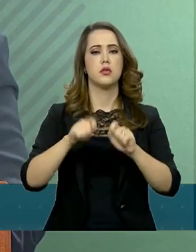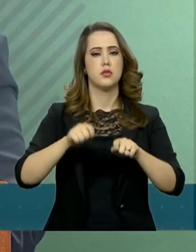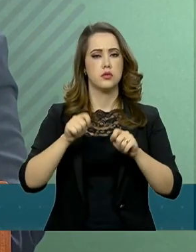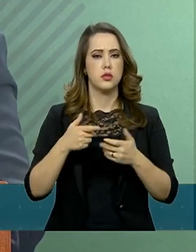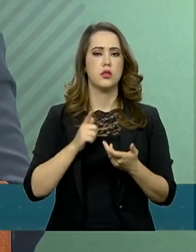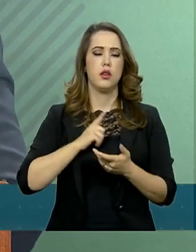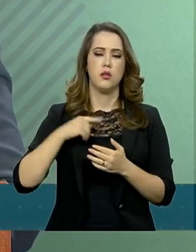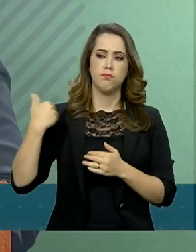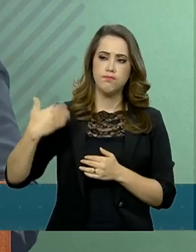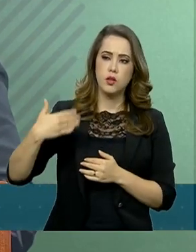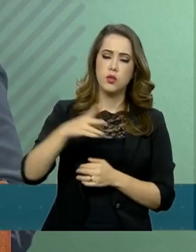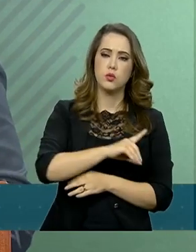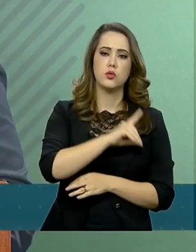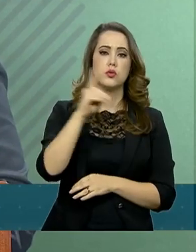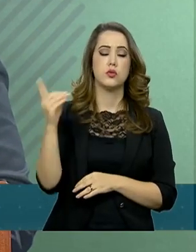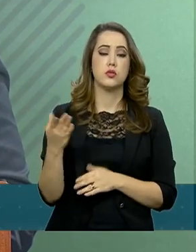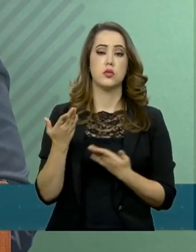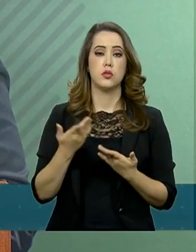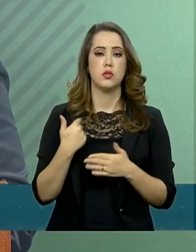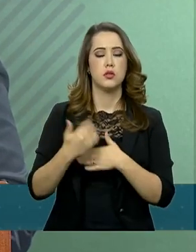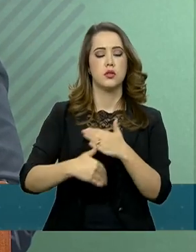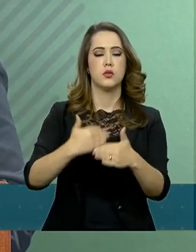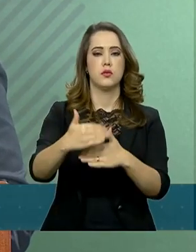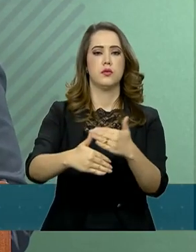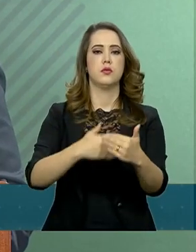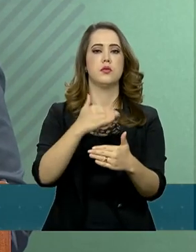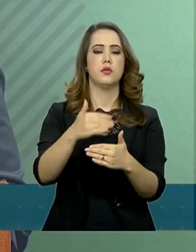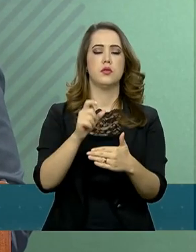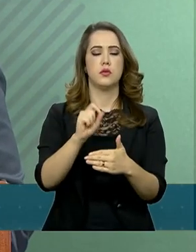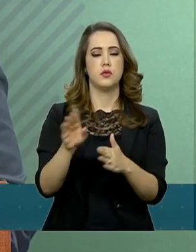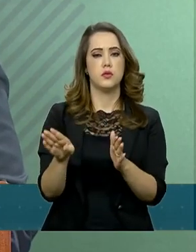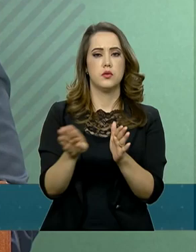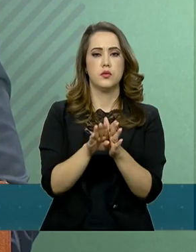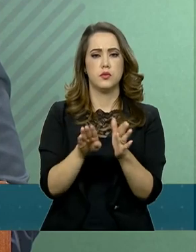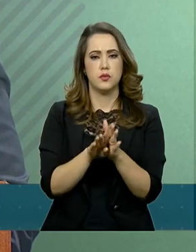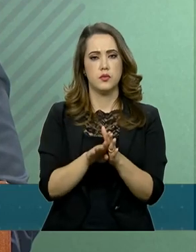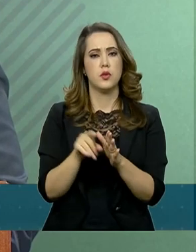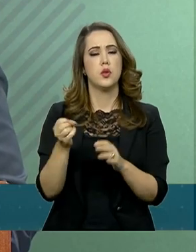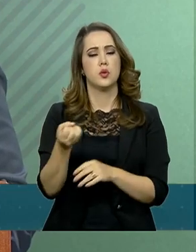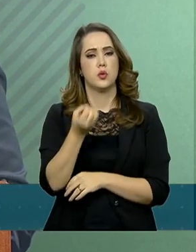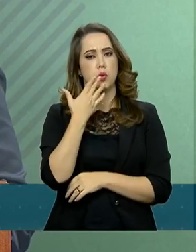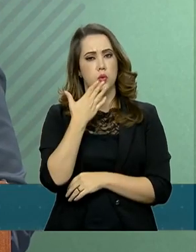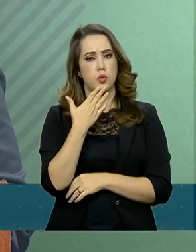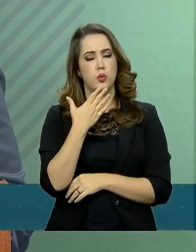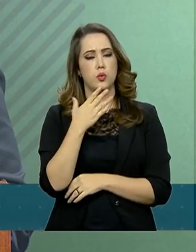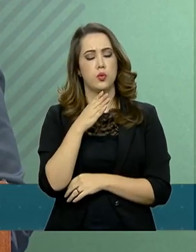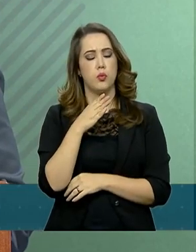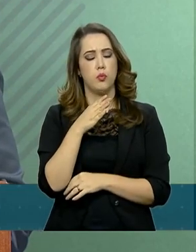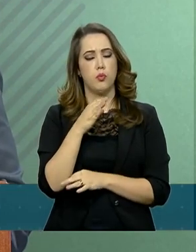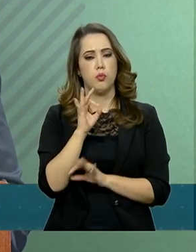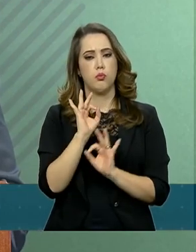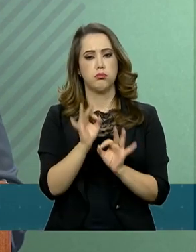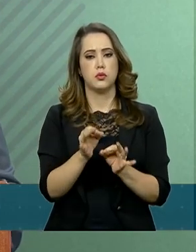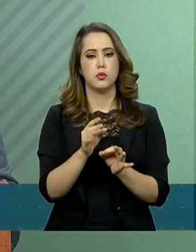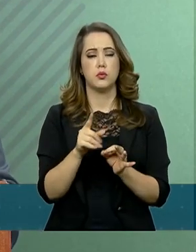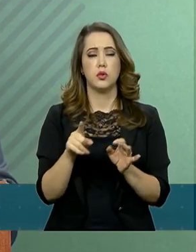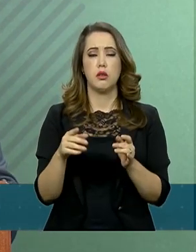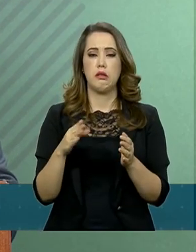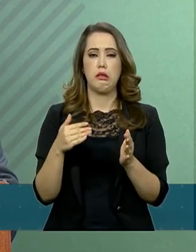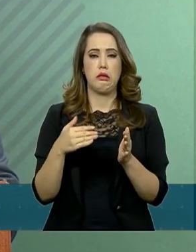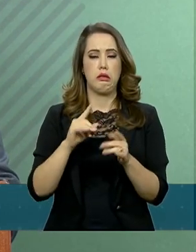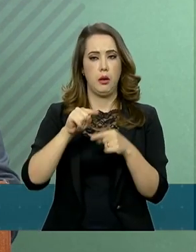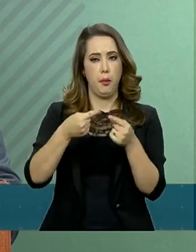já houve ao longo do dia e que haja um avanço a fim de chegarmos a um pouco a partir da quarta-feira